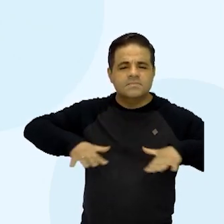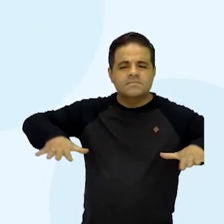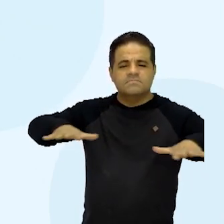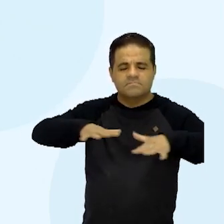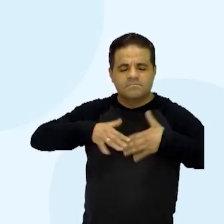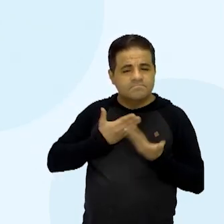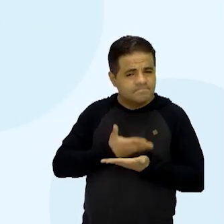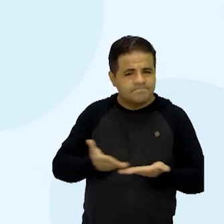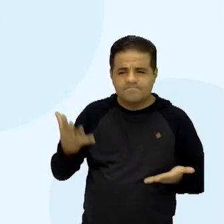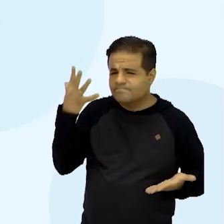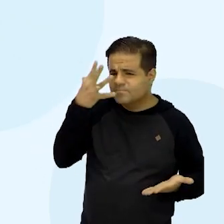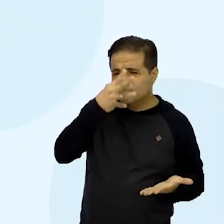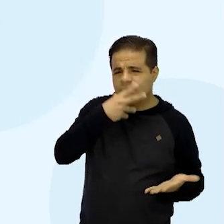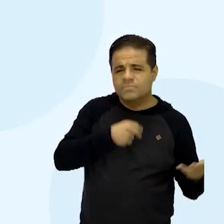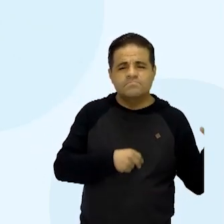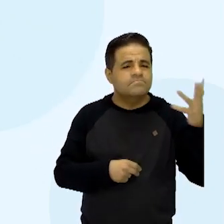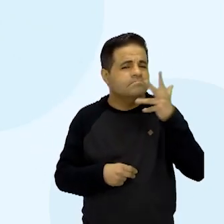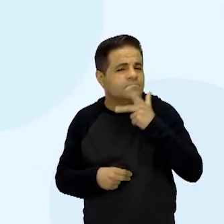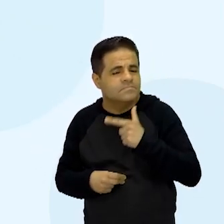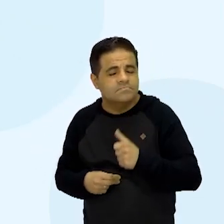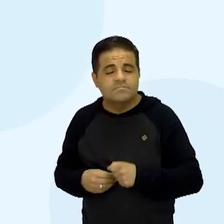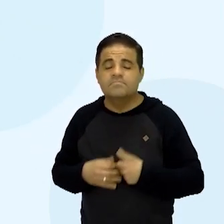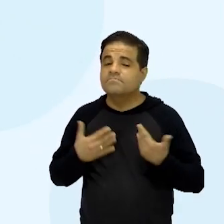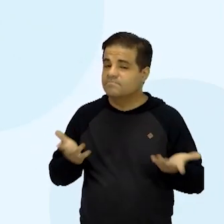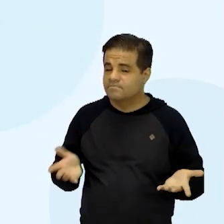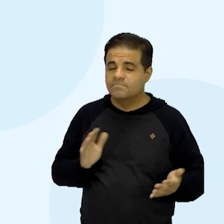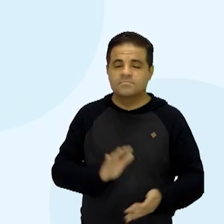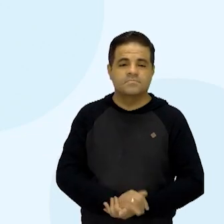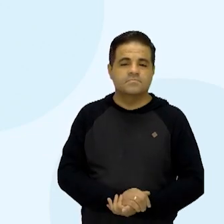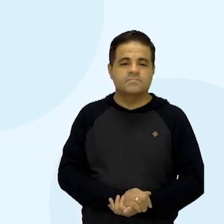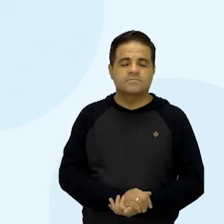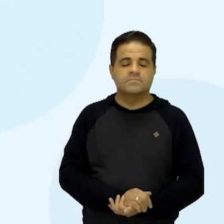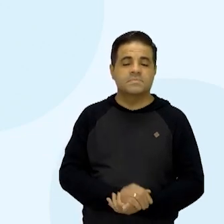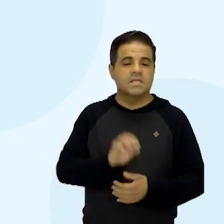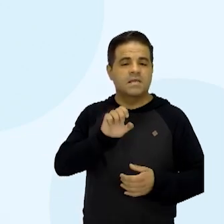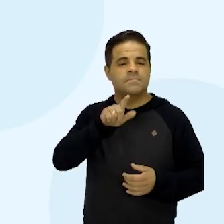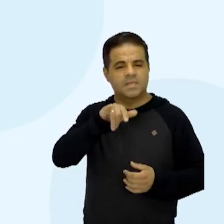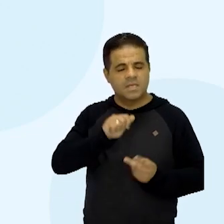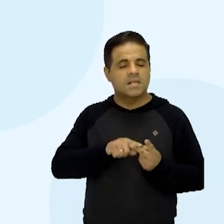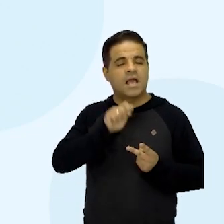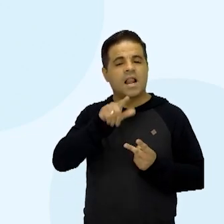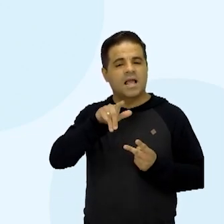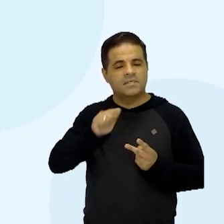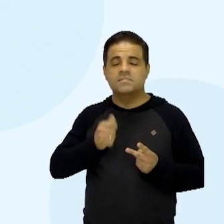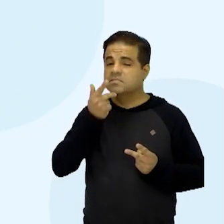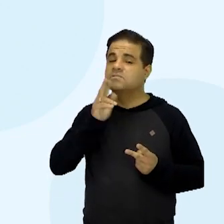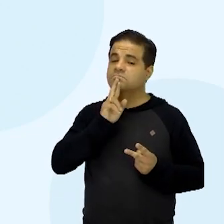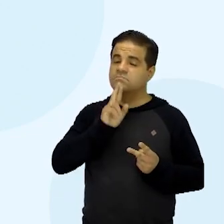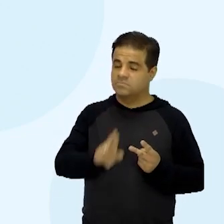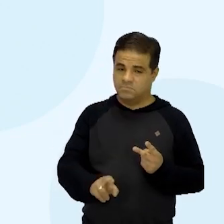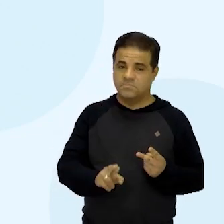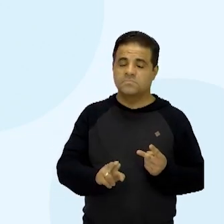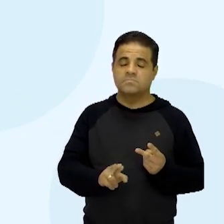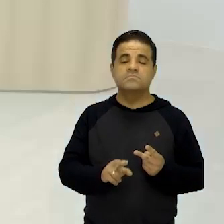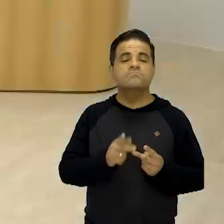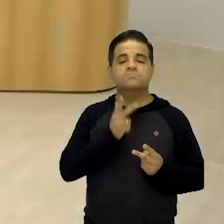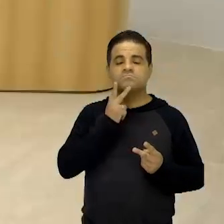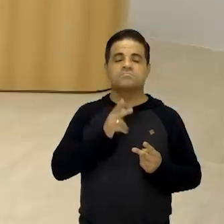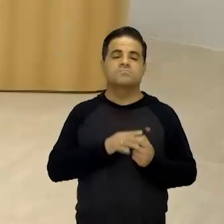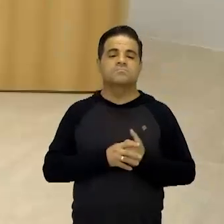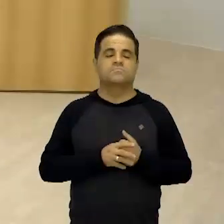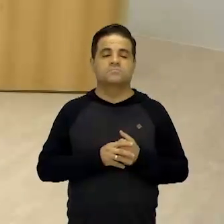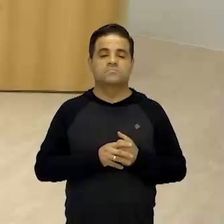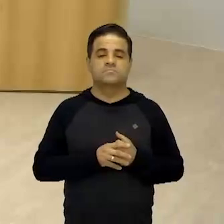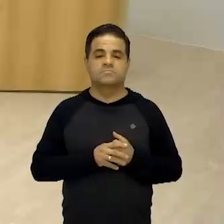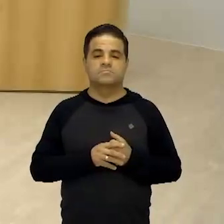lá limpa. Ok. And then? A Emília e a Alessandra já responderam Hawaii. Hawaii. A